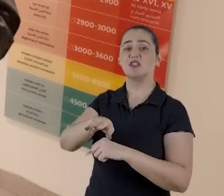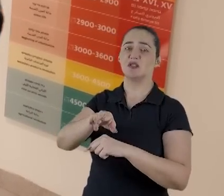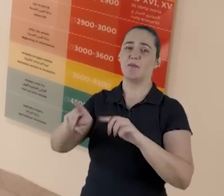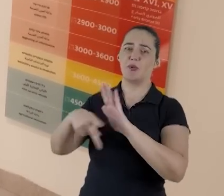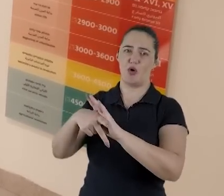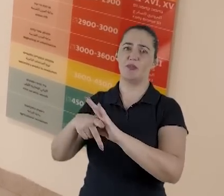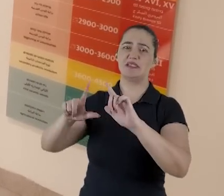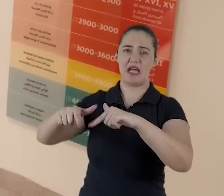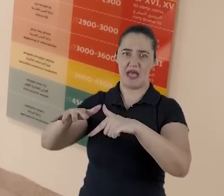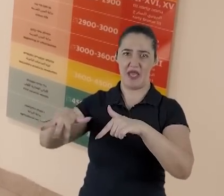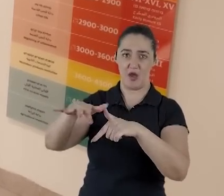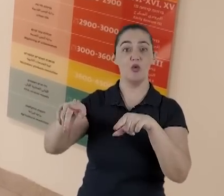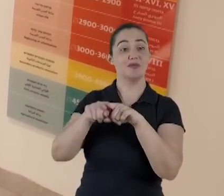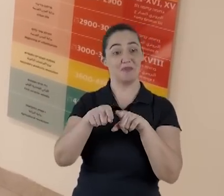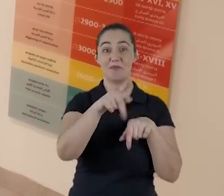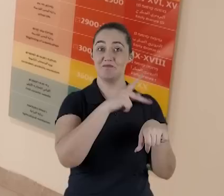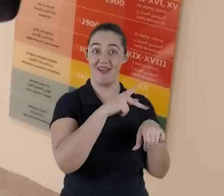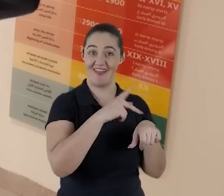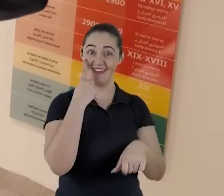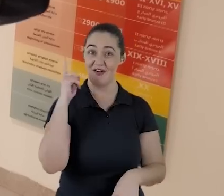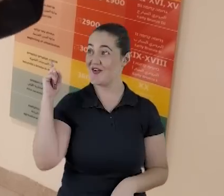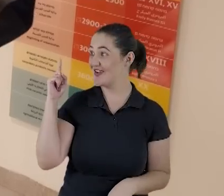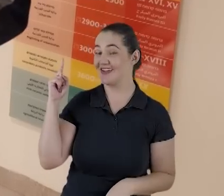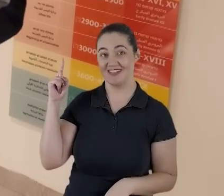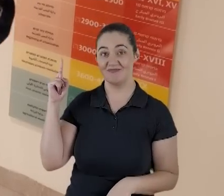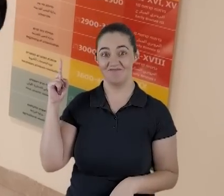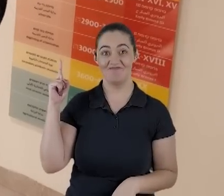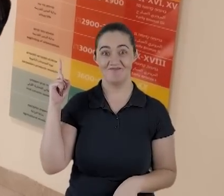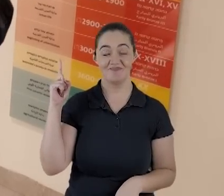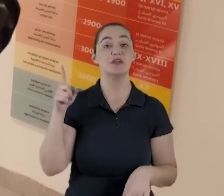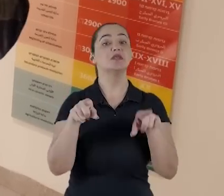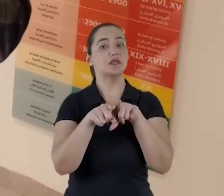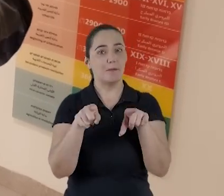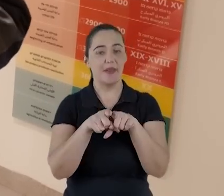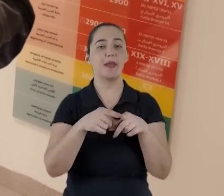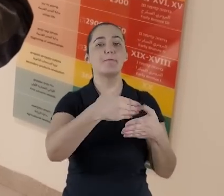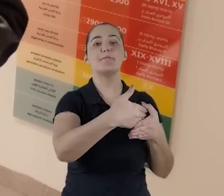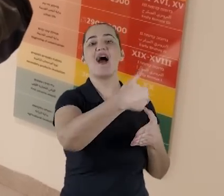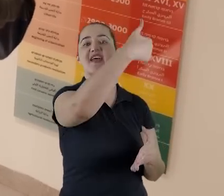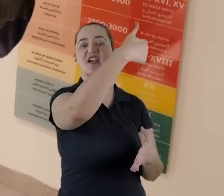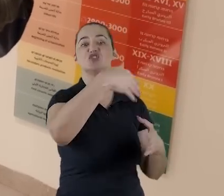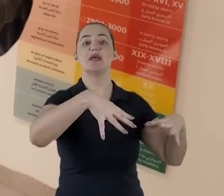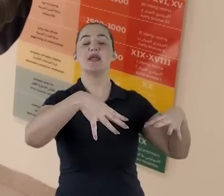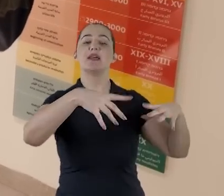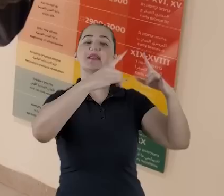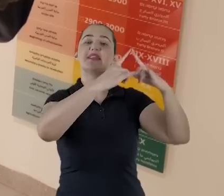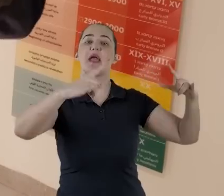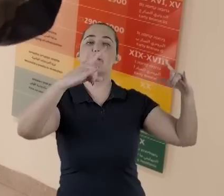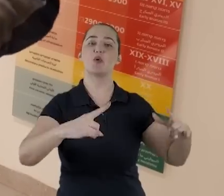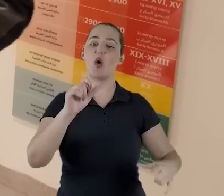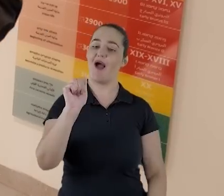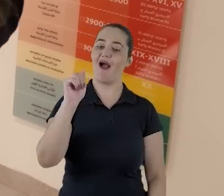Bíblia, como também nesta estela comemorativa que foi encontrada aqui em Meguido e também nas paredes do templo de Amon, que fica